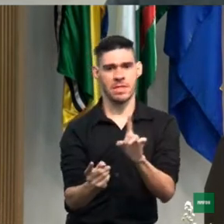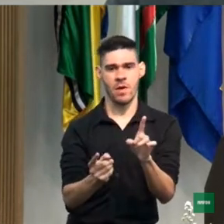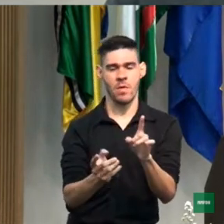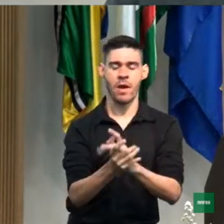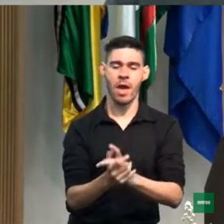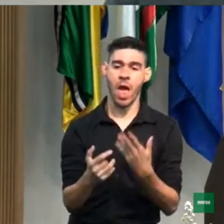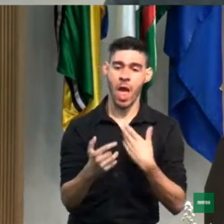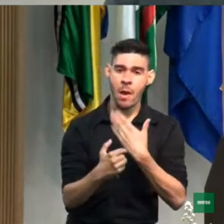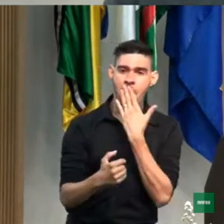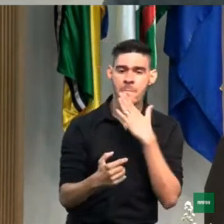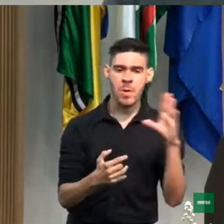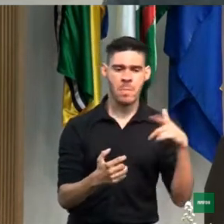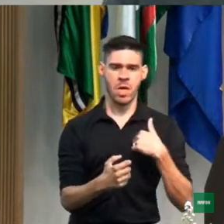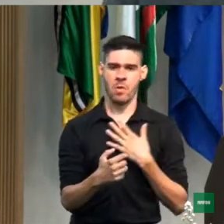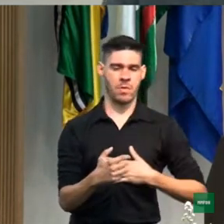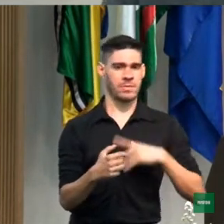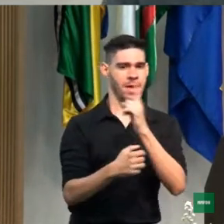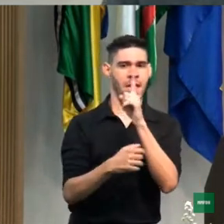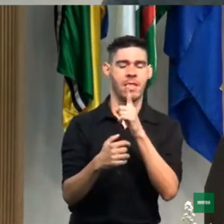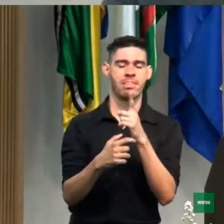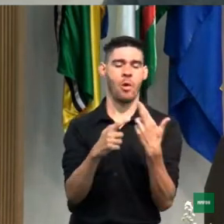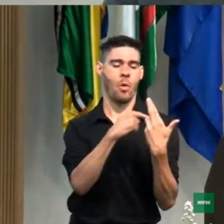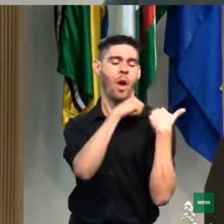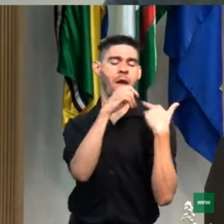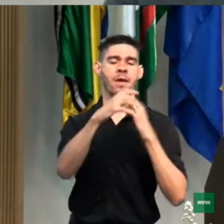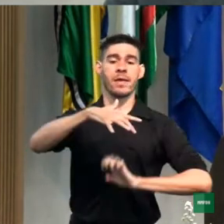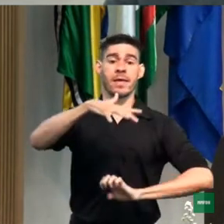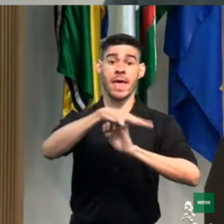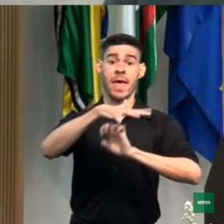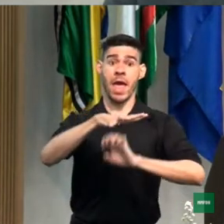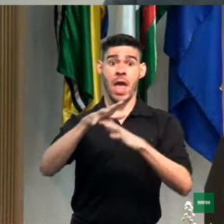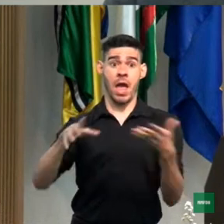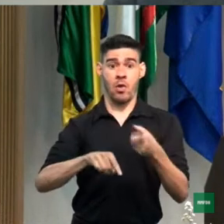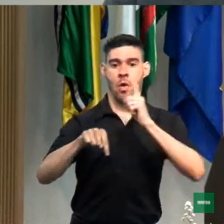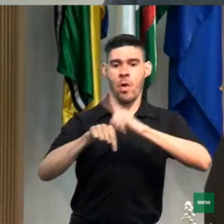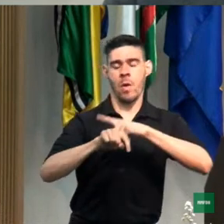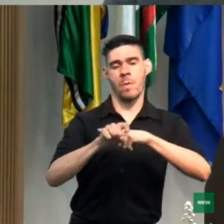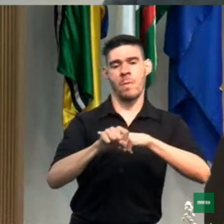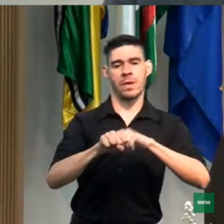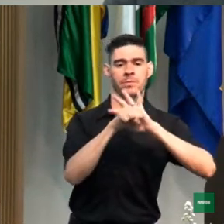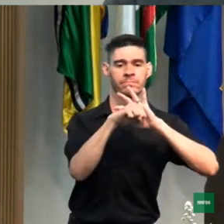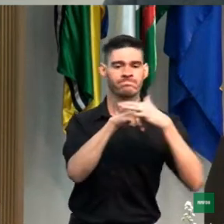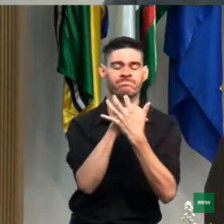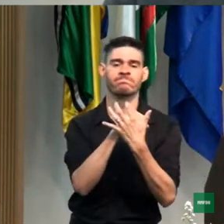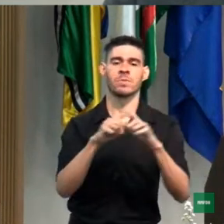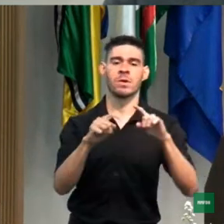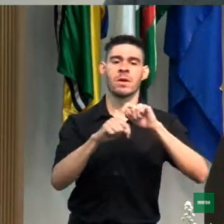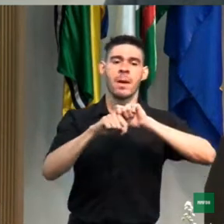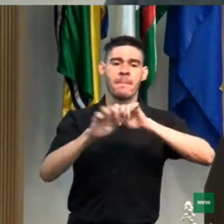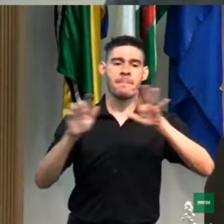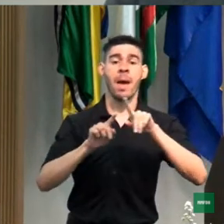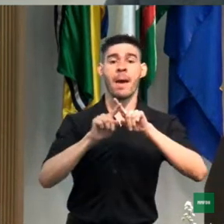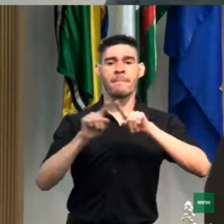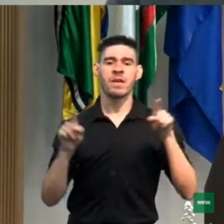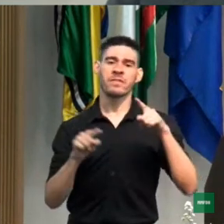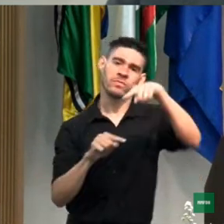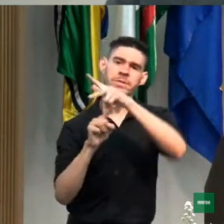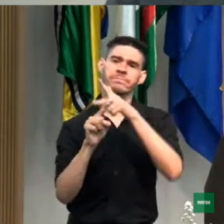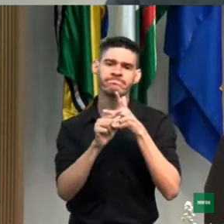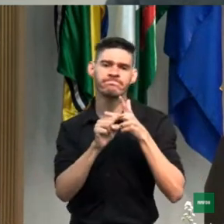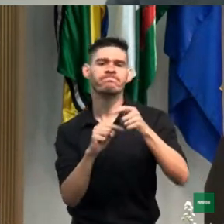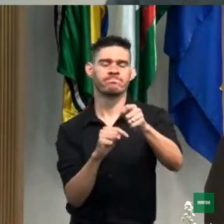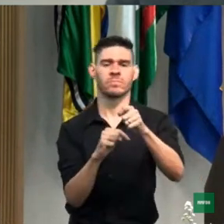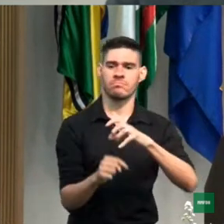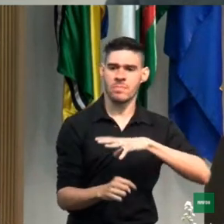ser empresária nesse momento de pandemia, mas os senhores foram guerreiros, os senhores foram valentes, os senhores